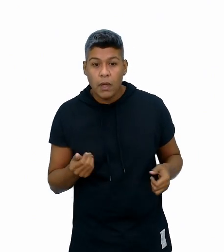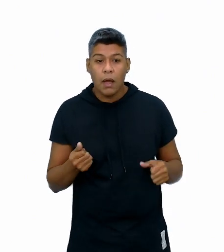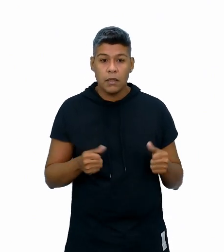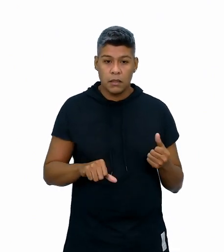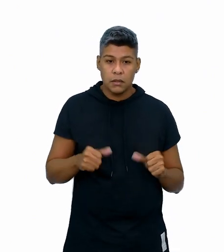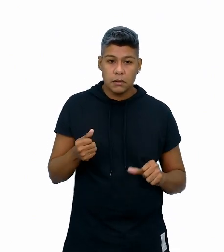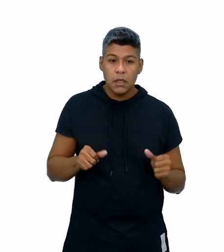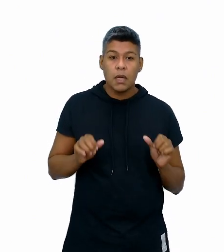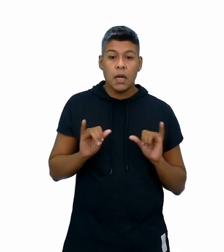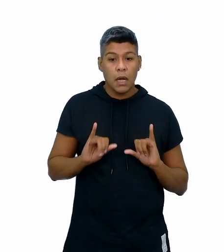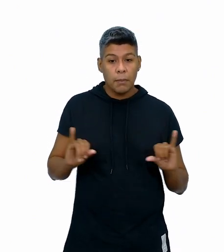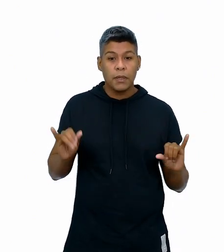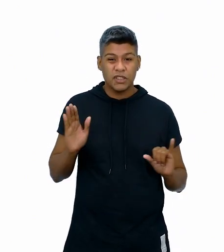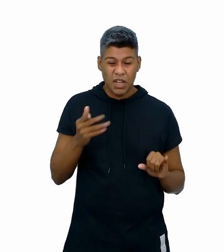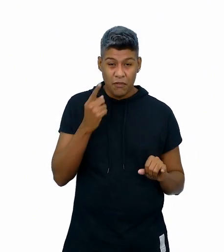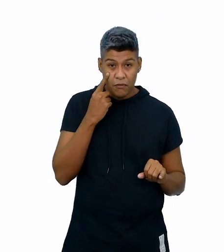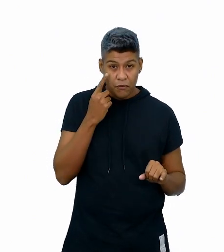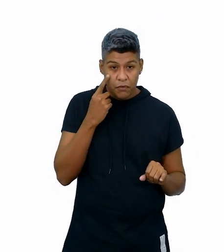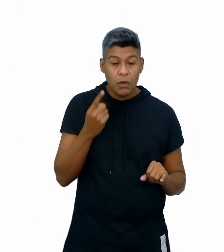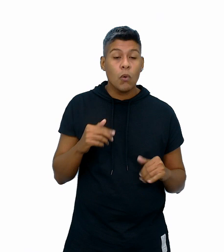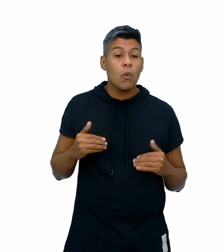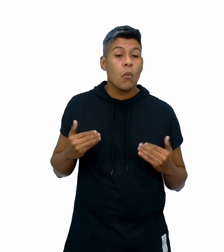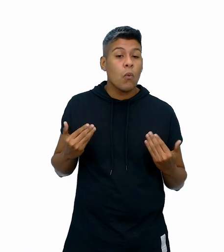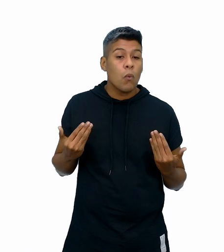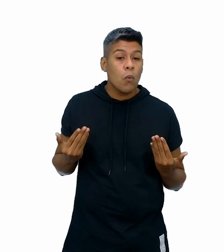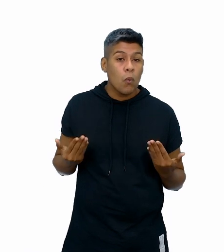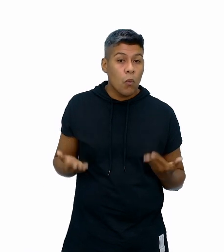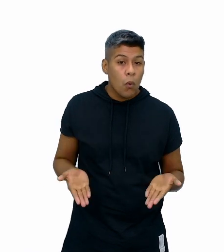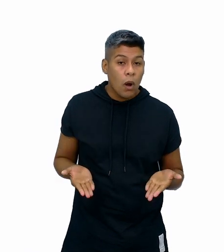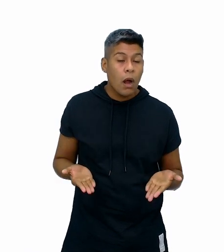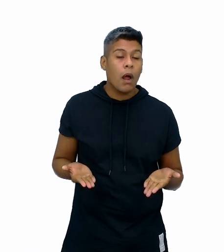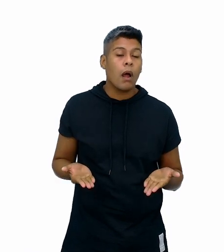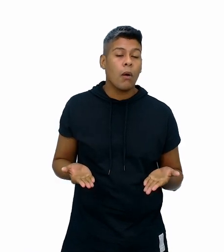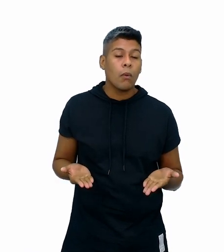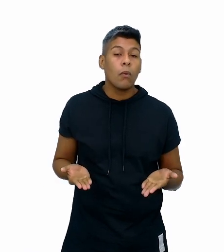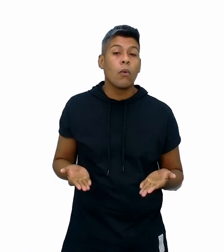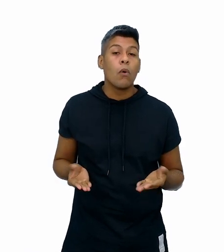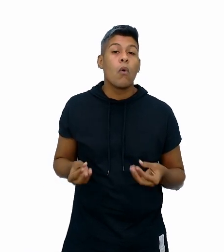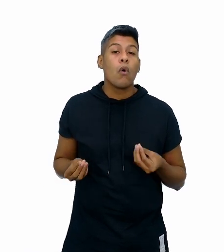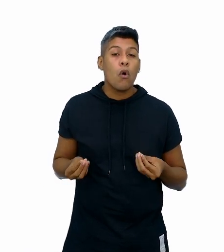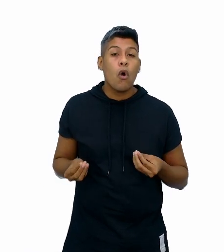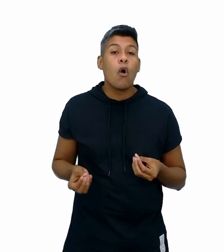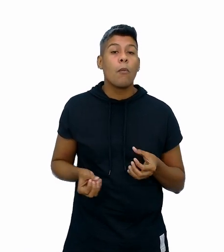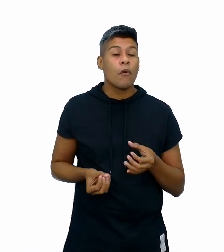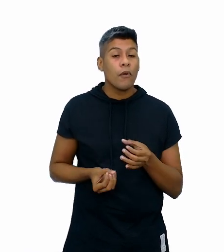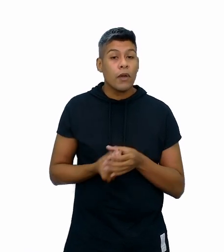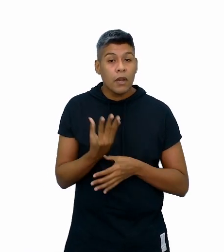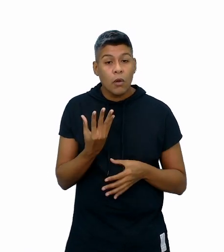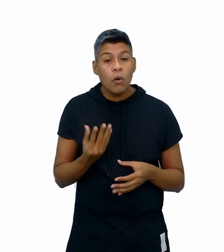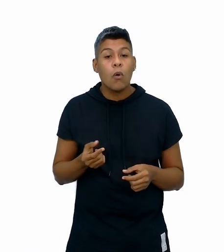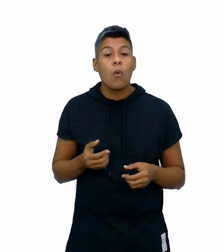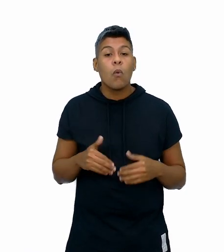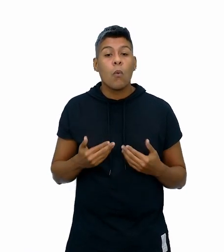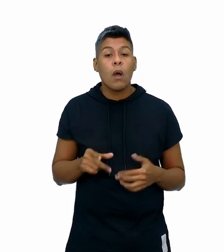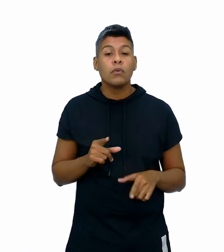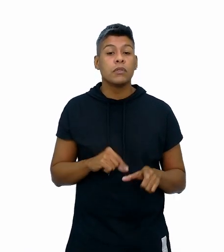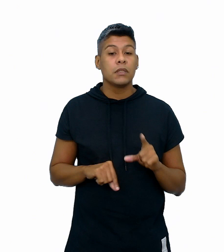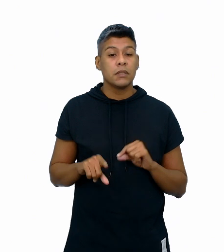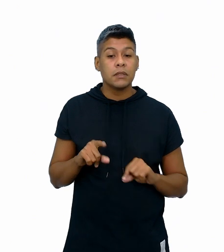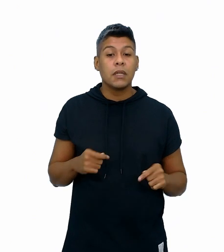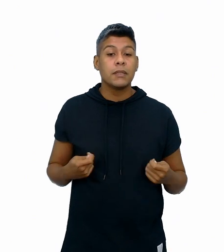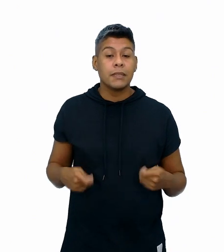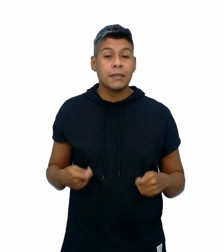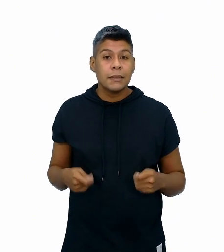ouviram campanhas, se eles sabem como e por que elas são feitas, quais decisões e necessidades estão